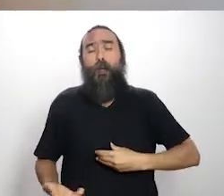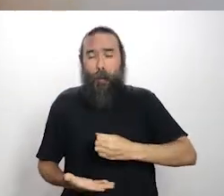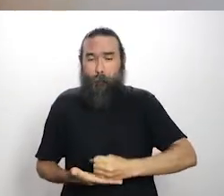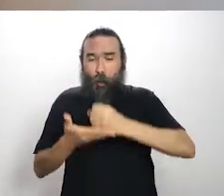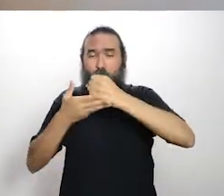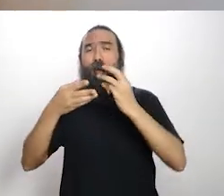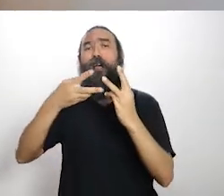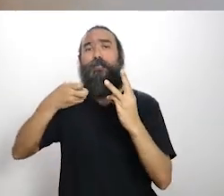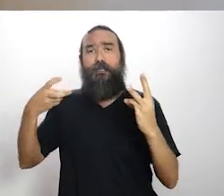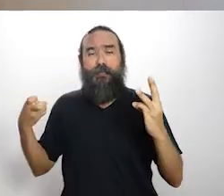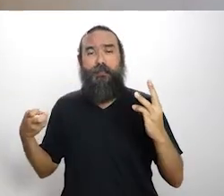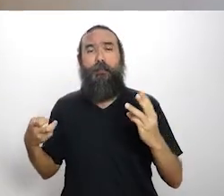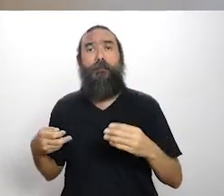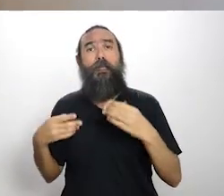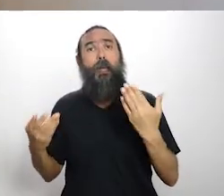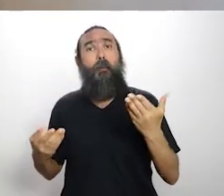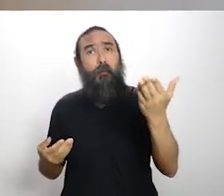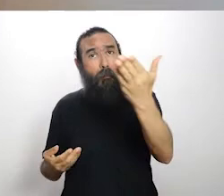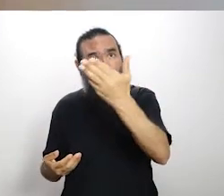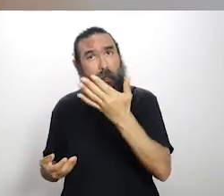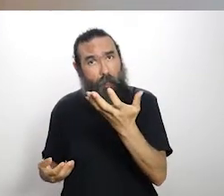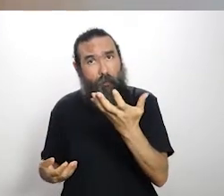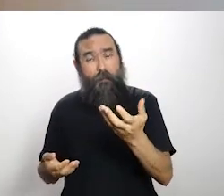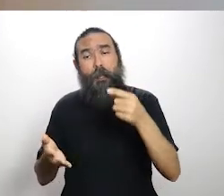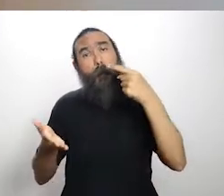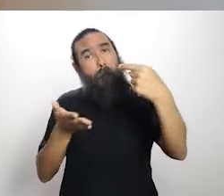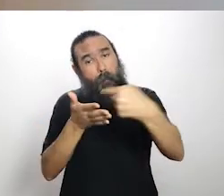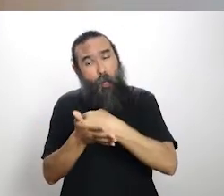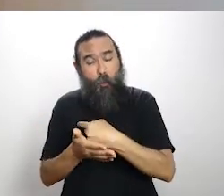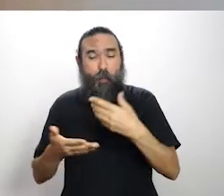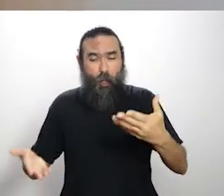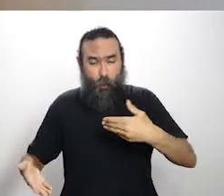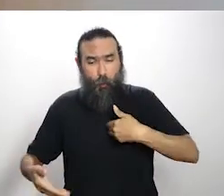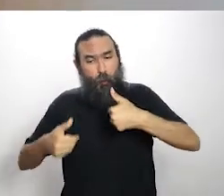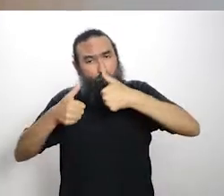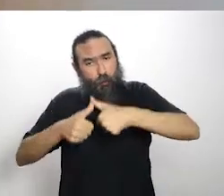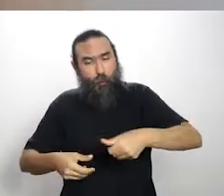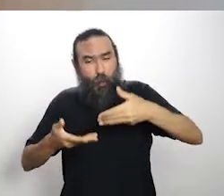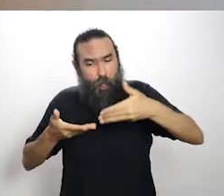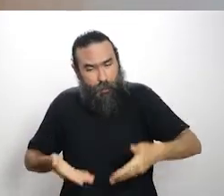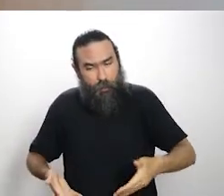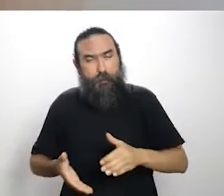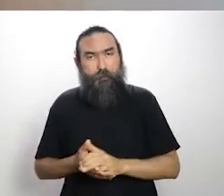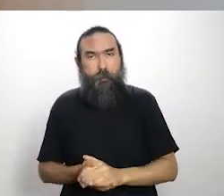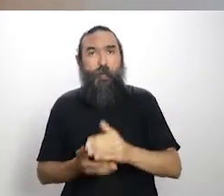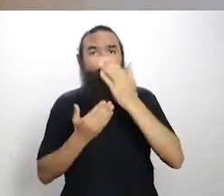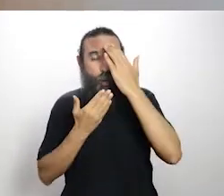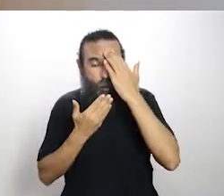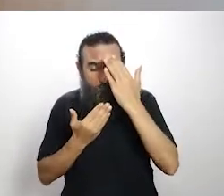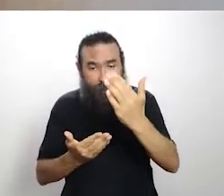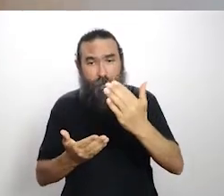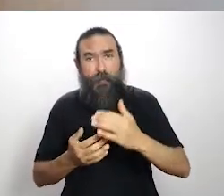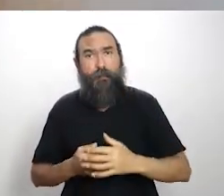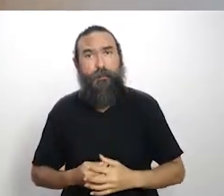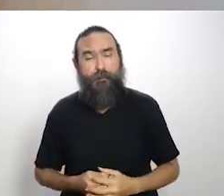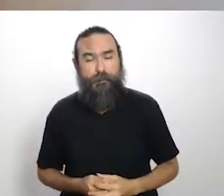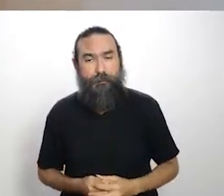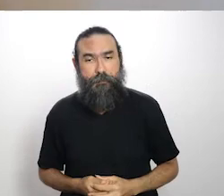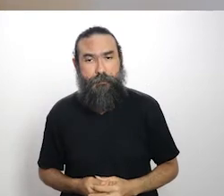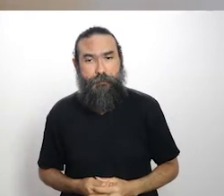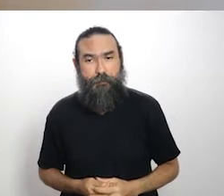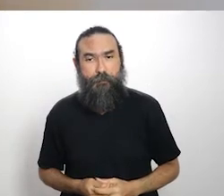isso. Se alguém quiser fazer mais alguma pergunta, estou aqui à disposição. Uma gratidão.